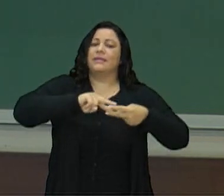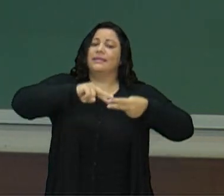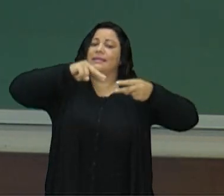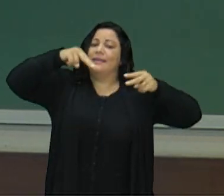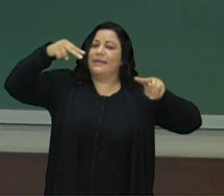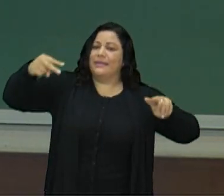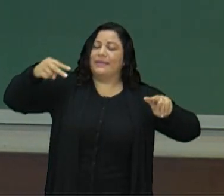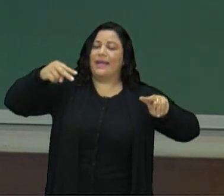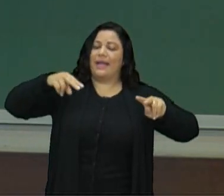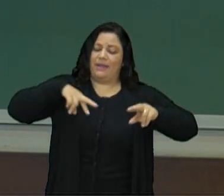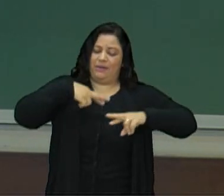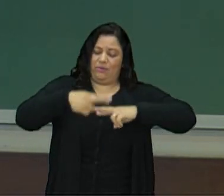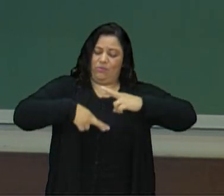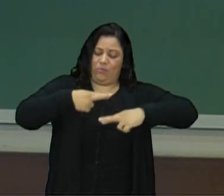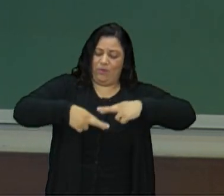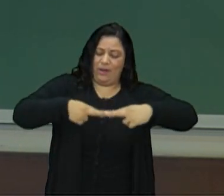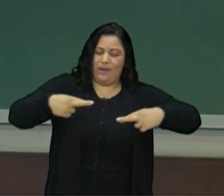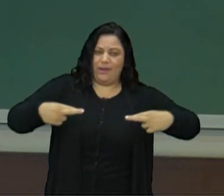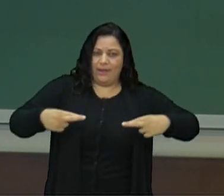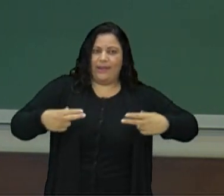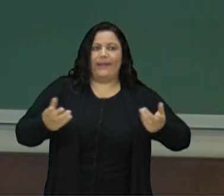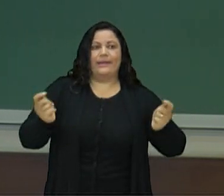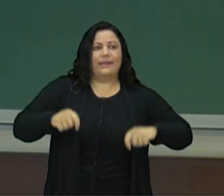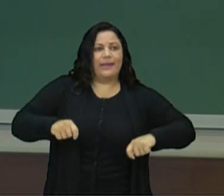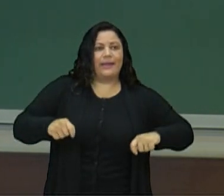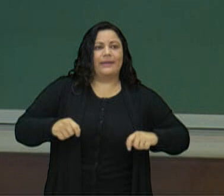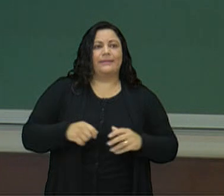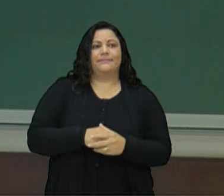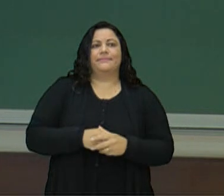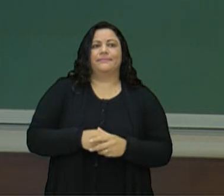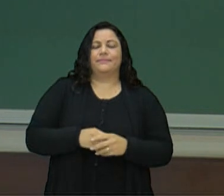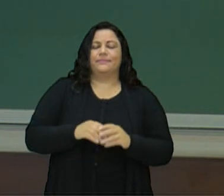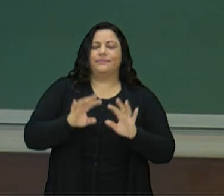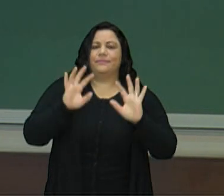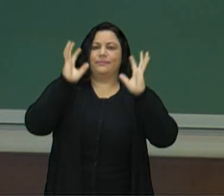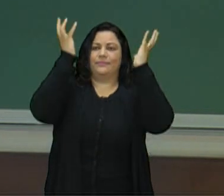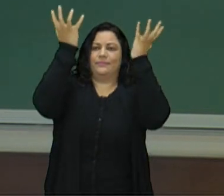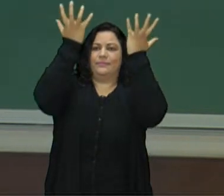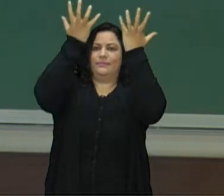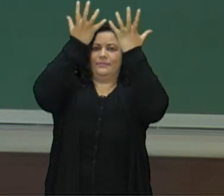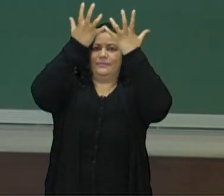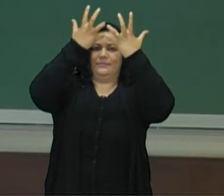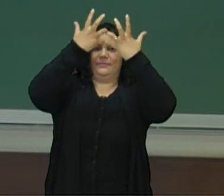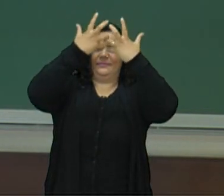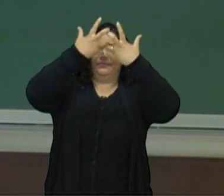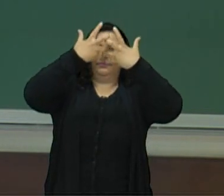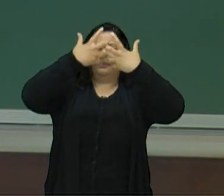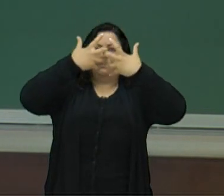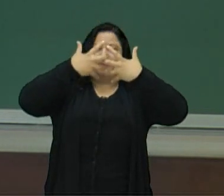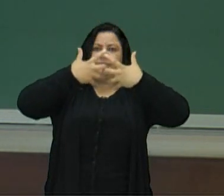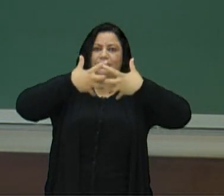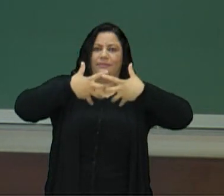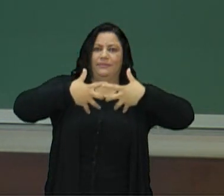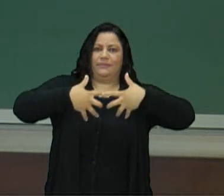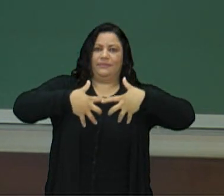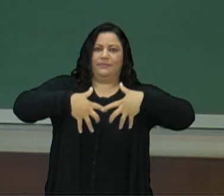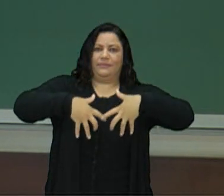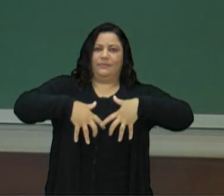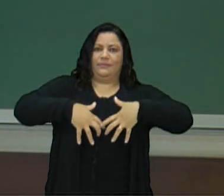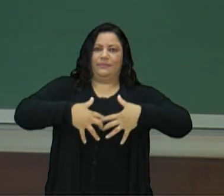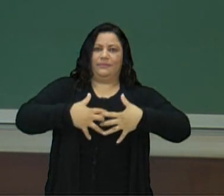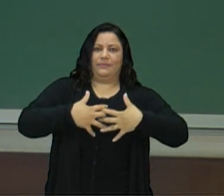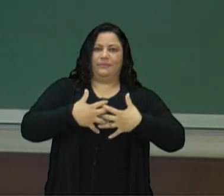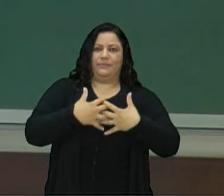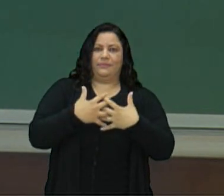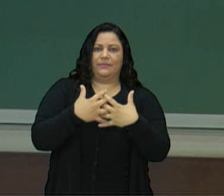RNA, abre o DNA, cria a sequência de RNA e o DNA fecha de novo. E está pronto